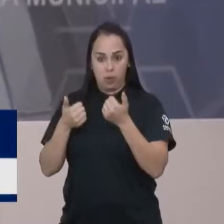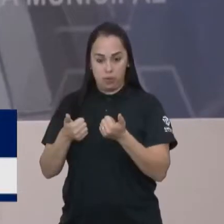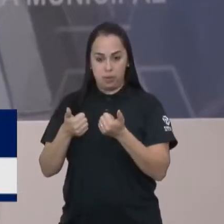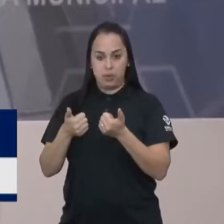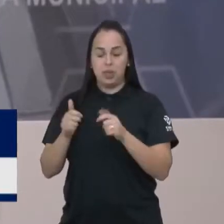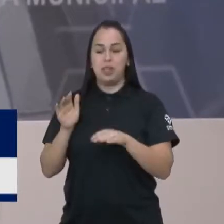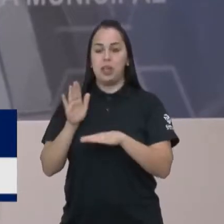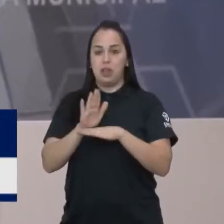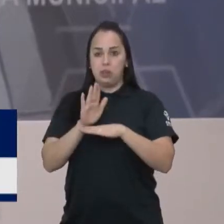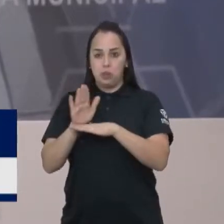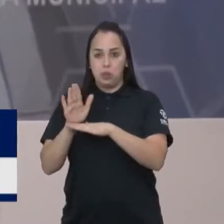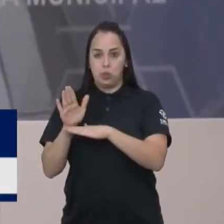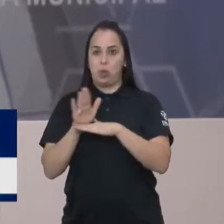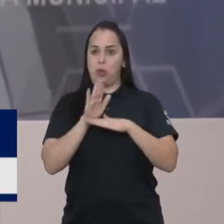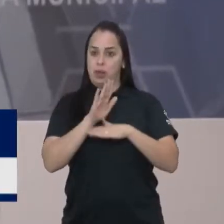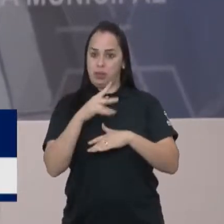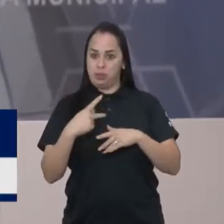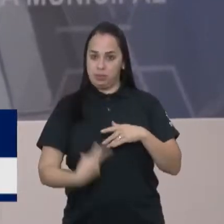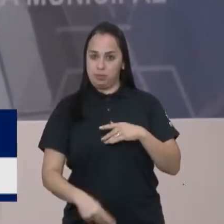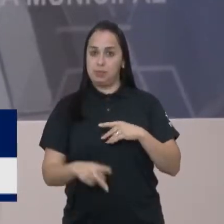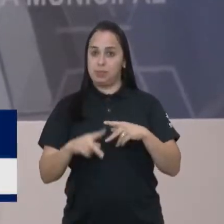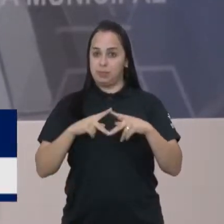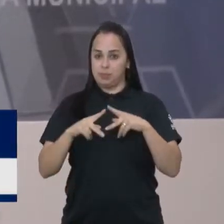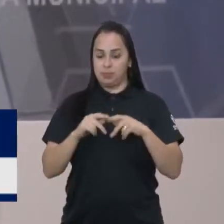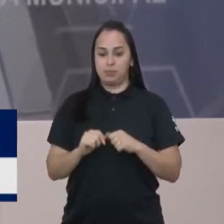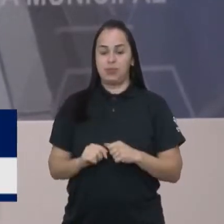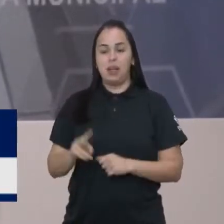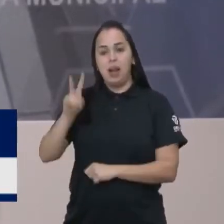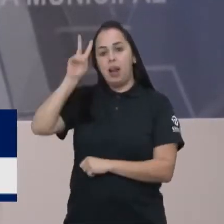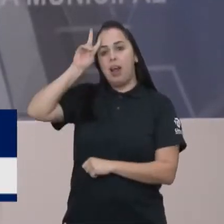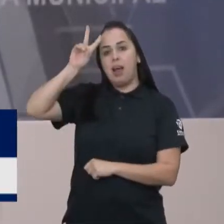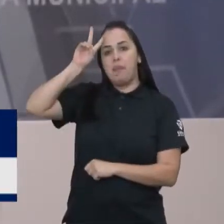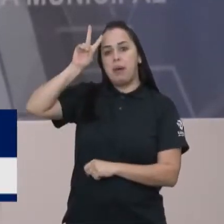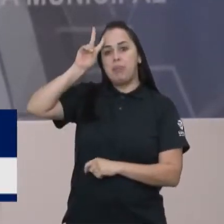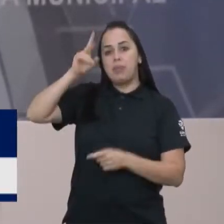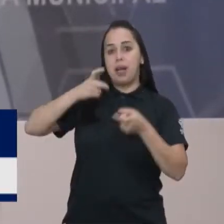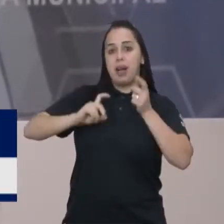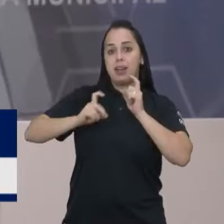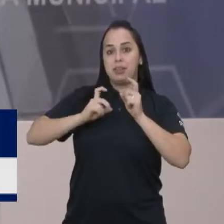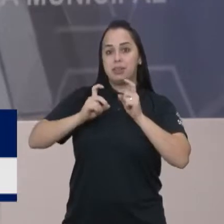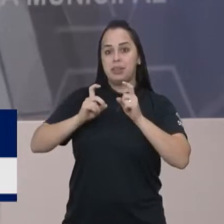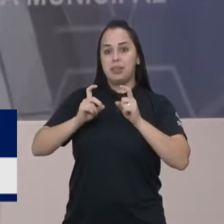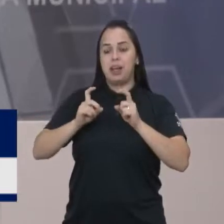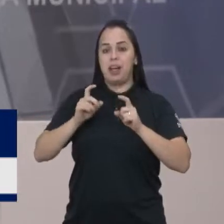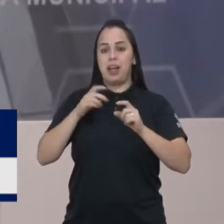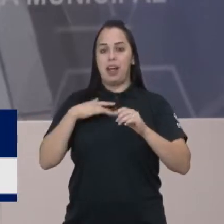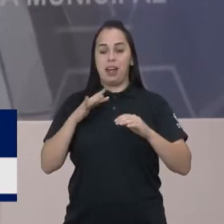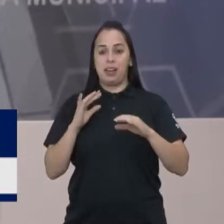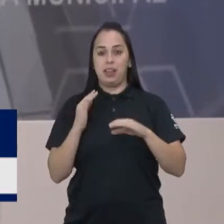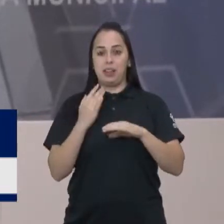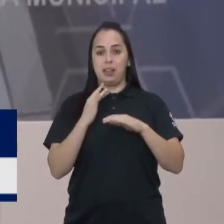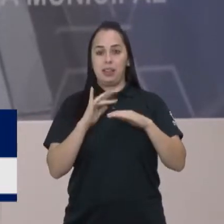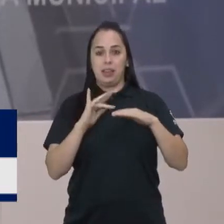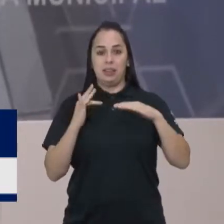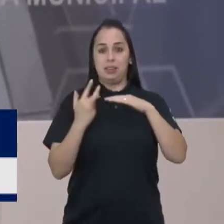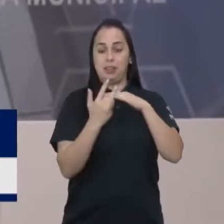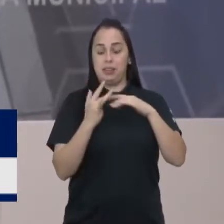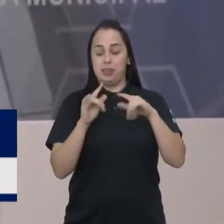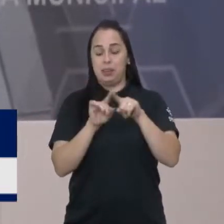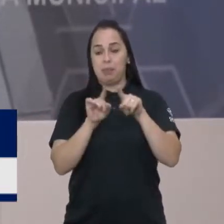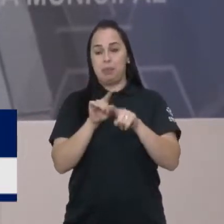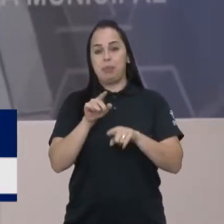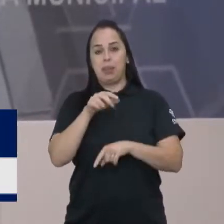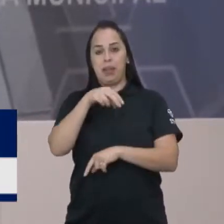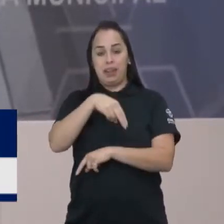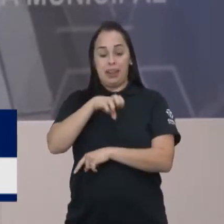nosso município. Lembramos a todos que esta solenidade está sendo transmitida nos canais 7 da NET e 9